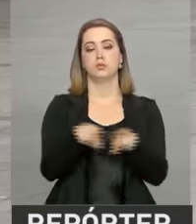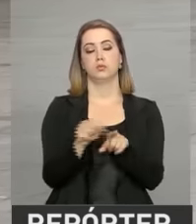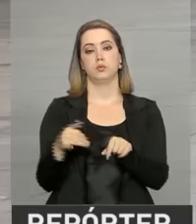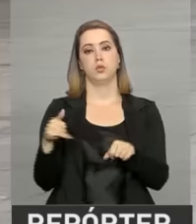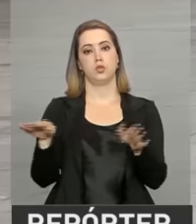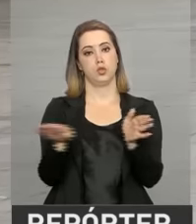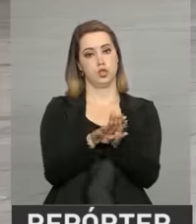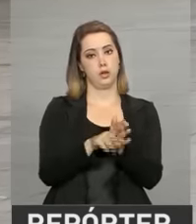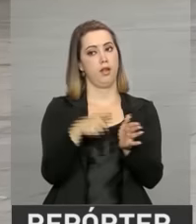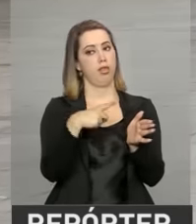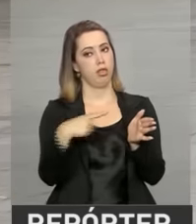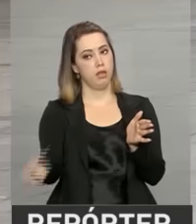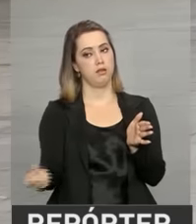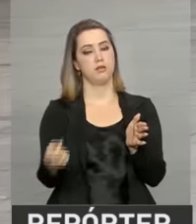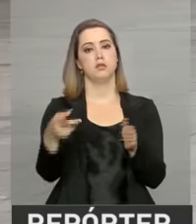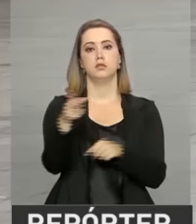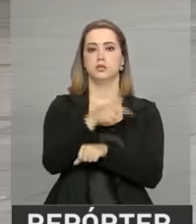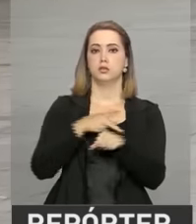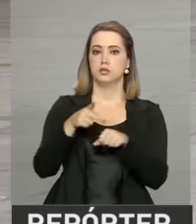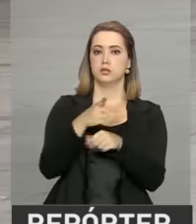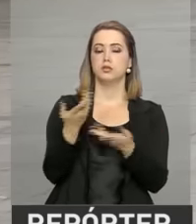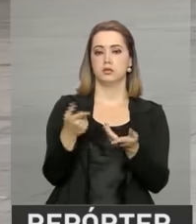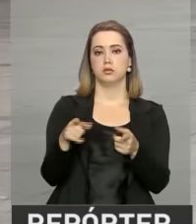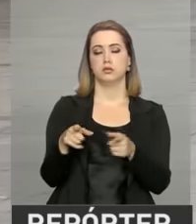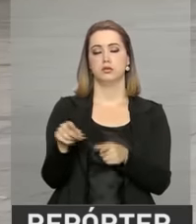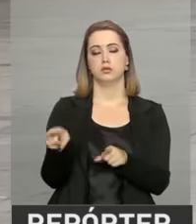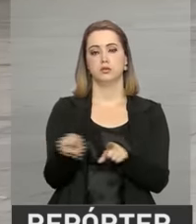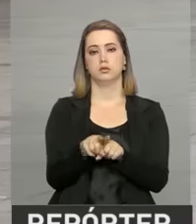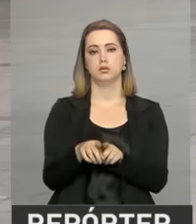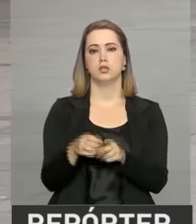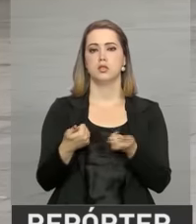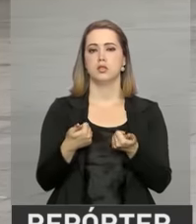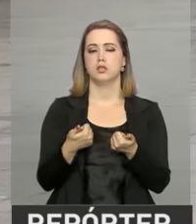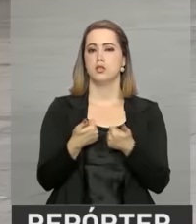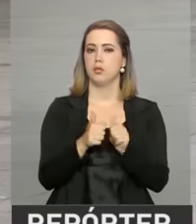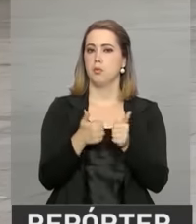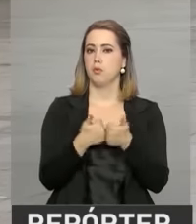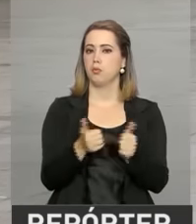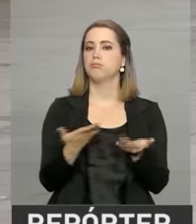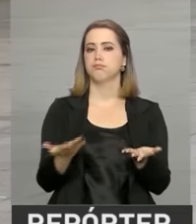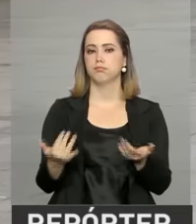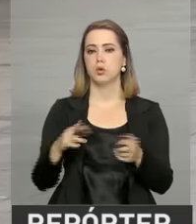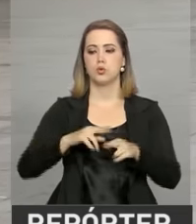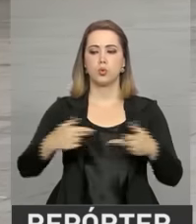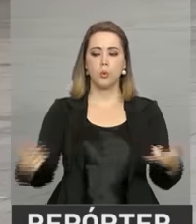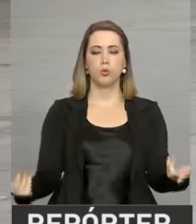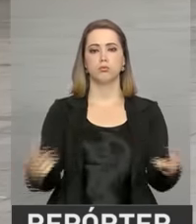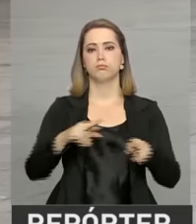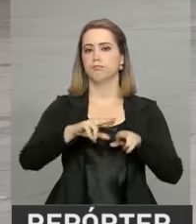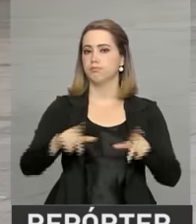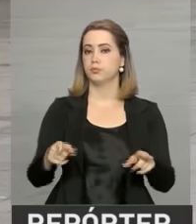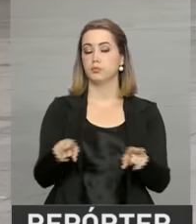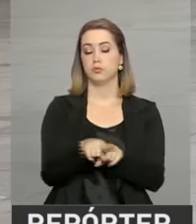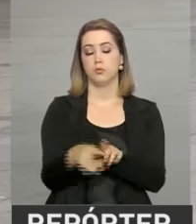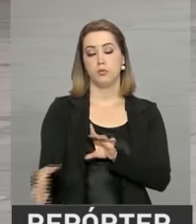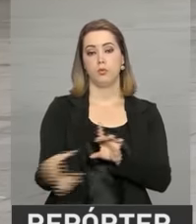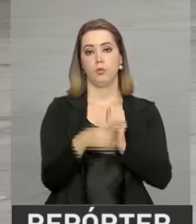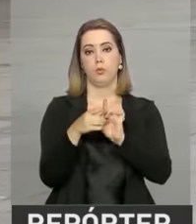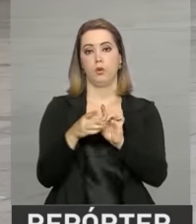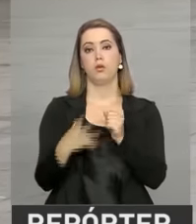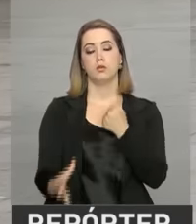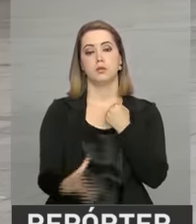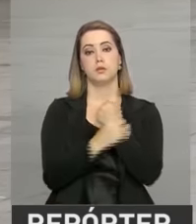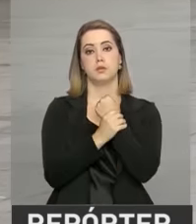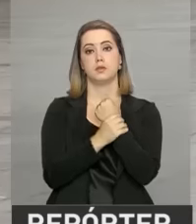embarque e desembarque de passageiros e também de carga. Os dois presidentes também falaram aí sobre a cooperação em áreas como